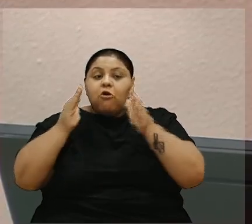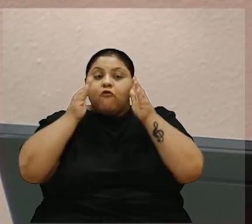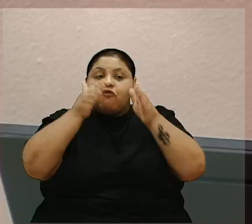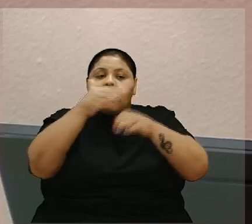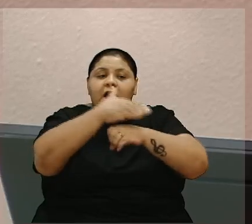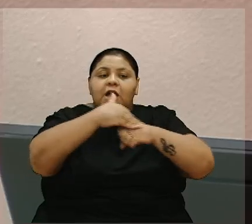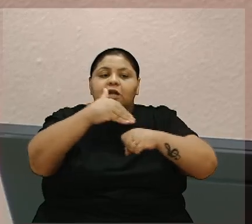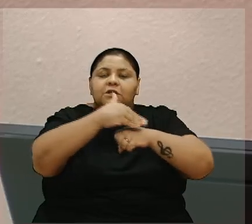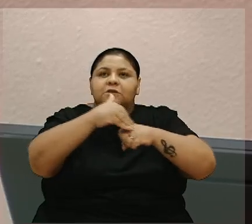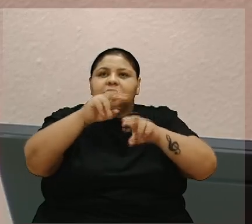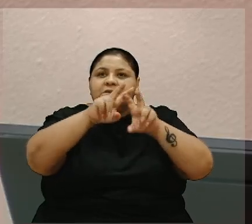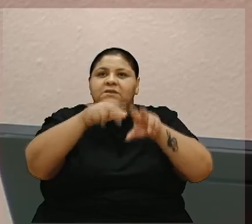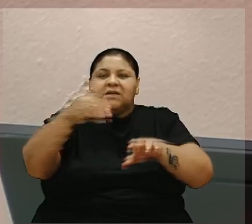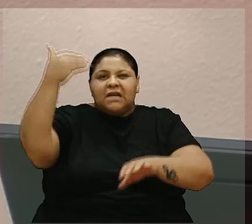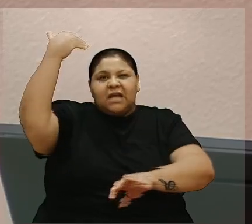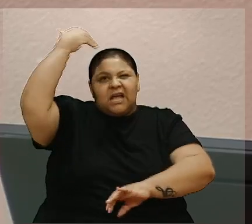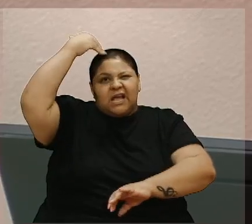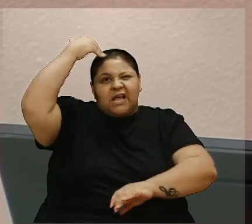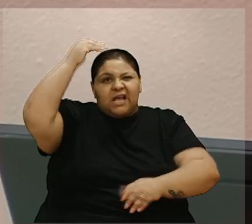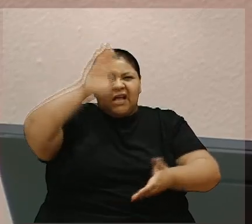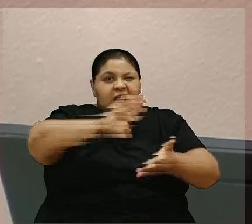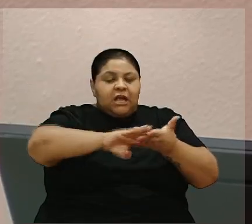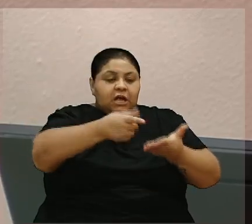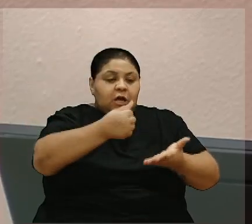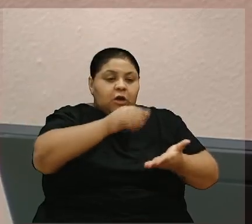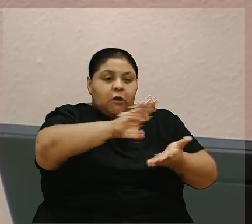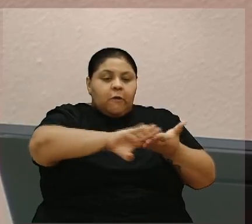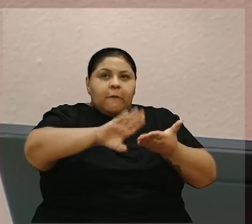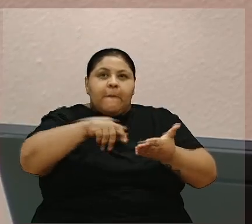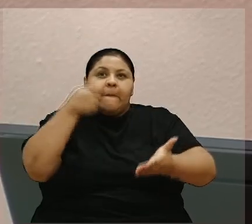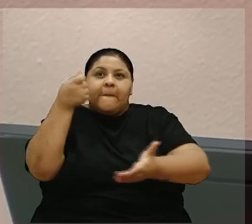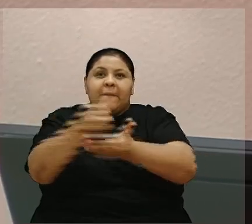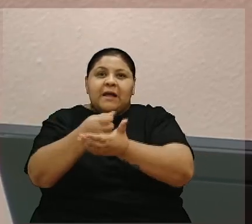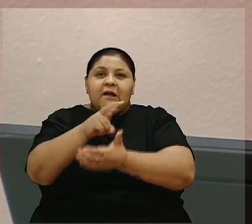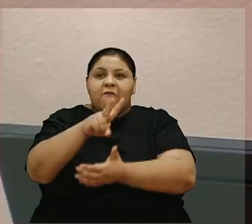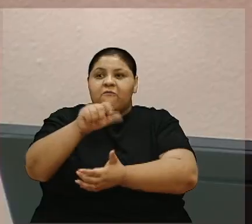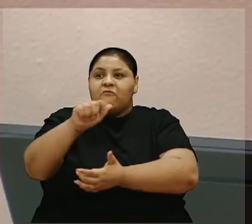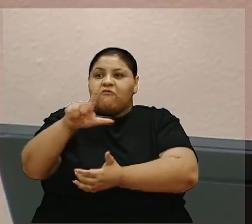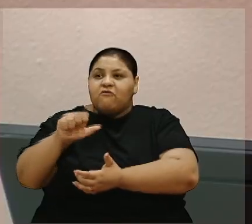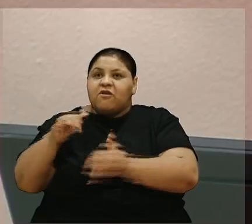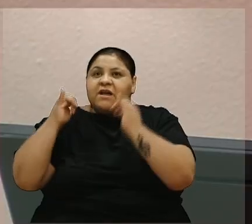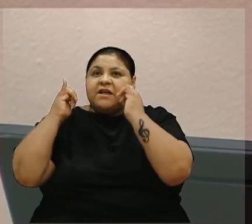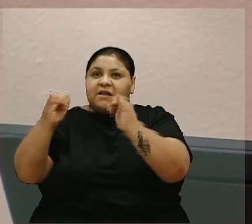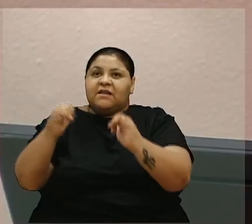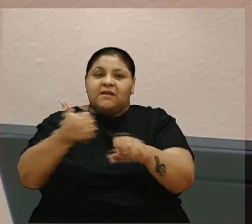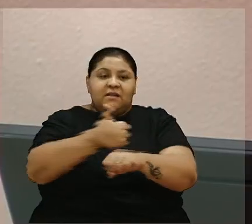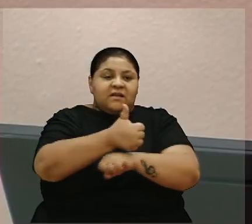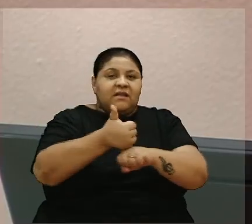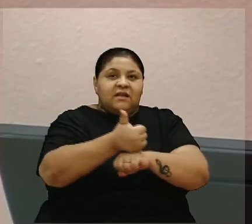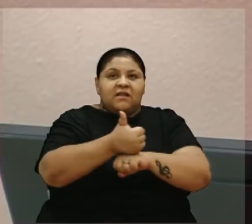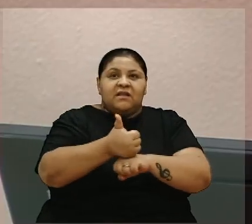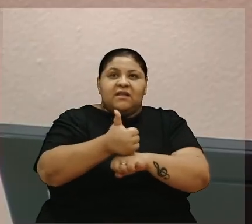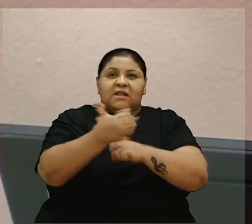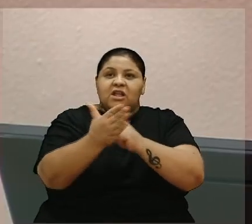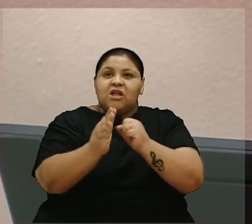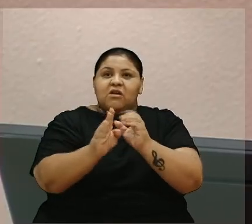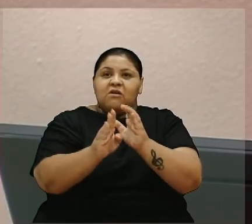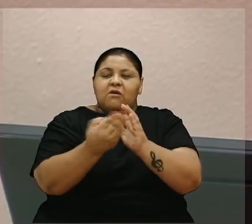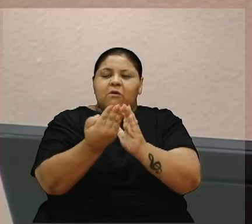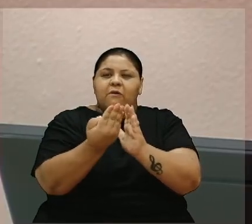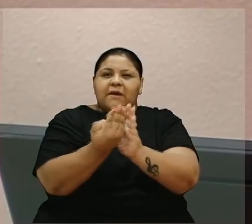Eles não aguentam mais tirar dinheiro do bolso para pagar vale transporte. Esses profissionais não recebem benefício